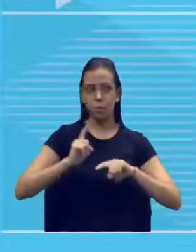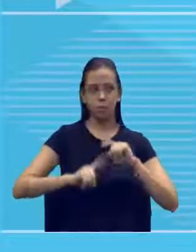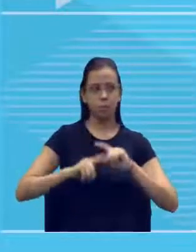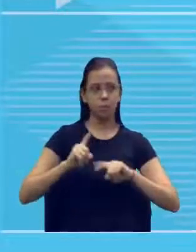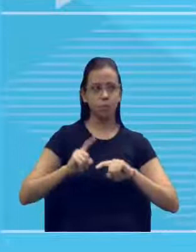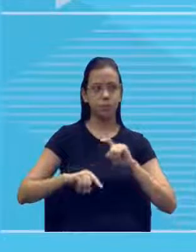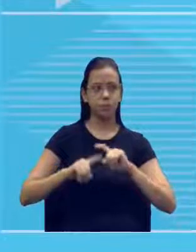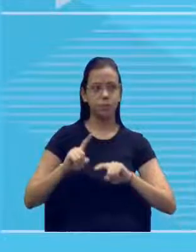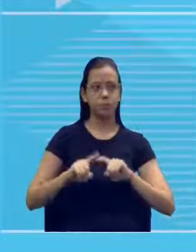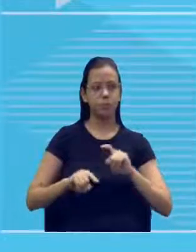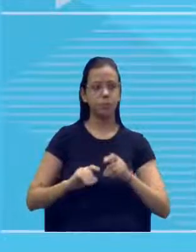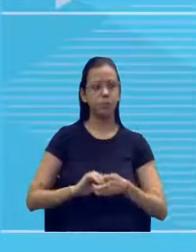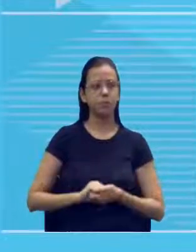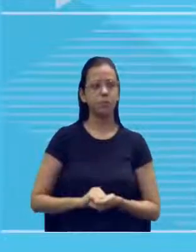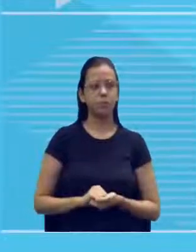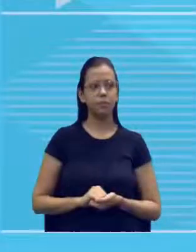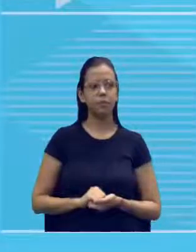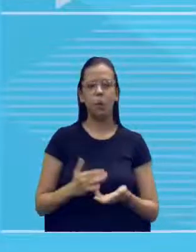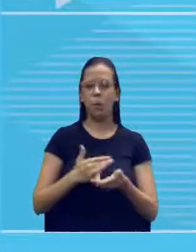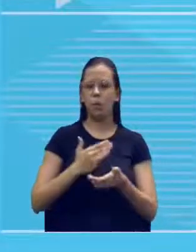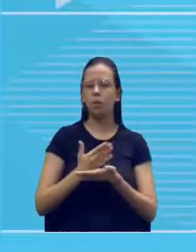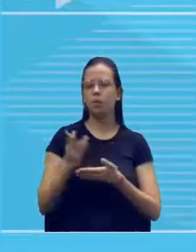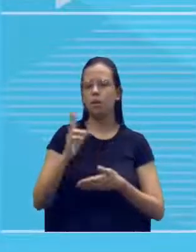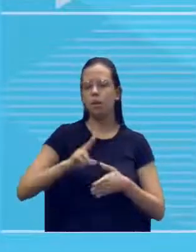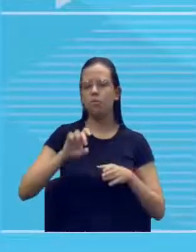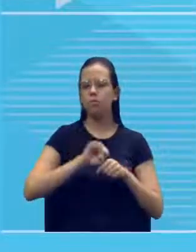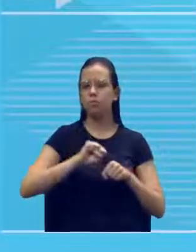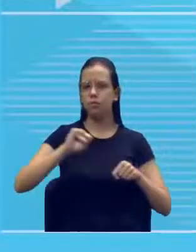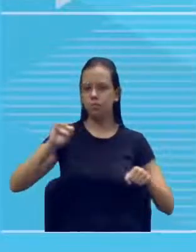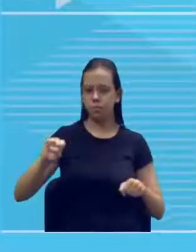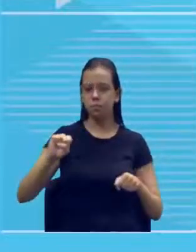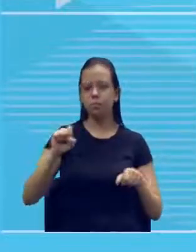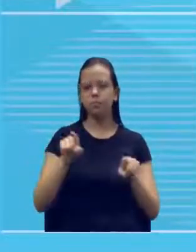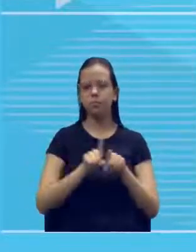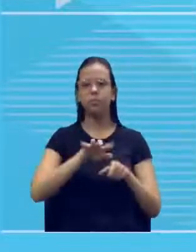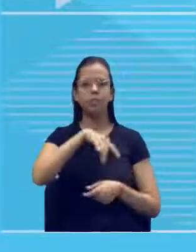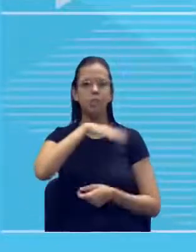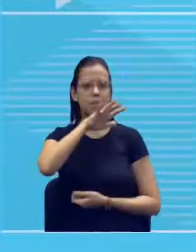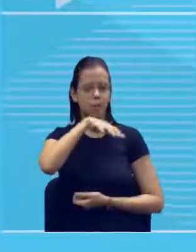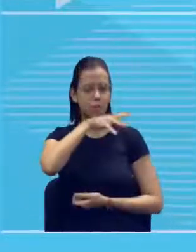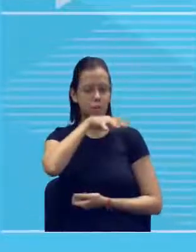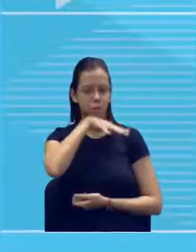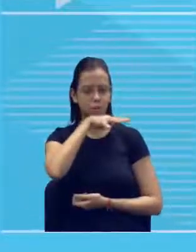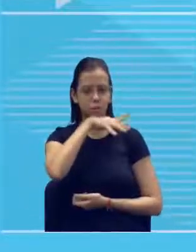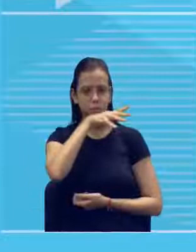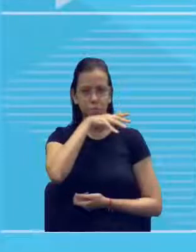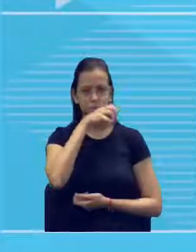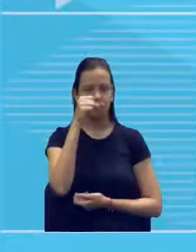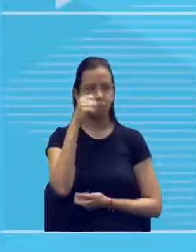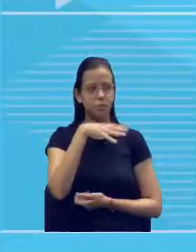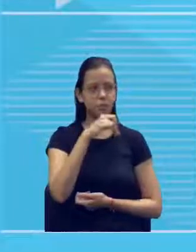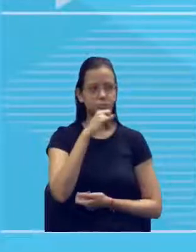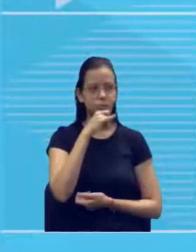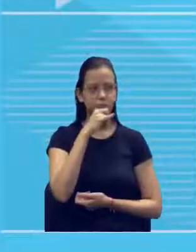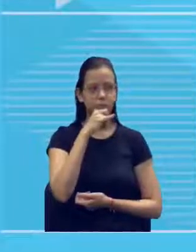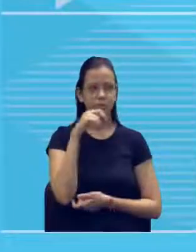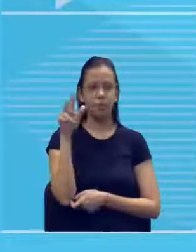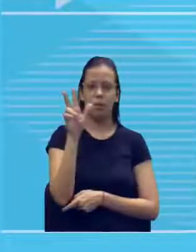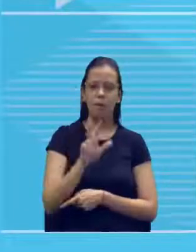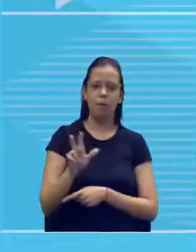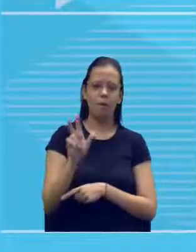equipamentos. Foi sendo incluso a espada, animais silvestres, né? Tipo as